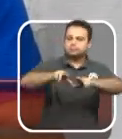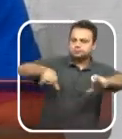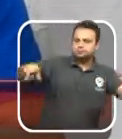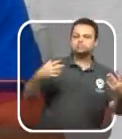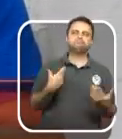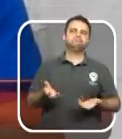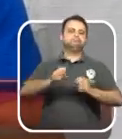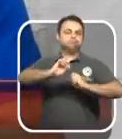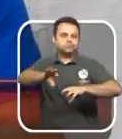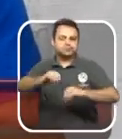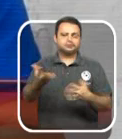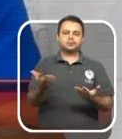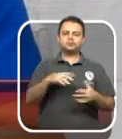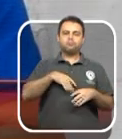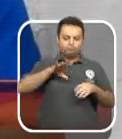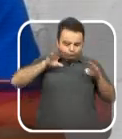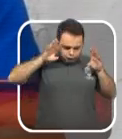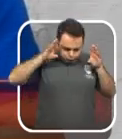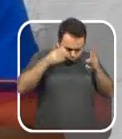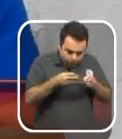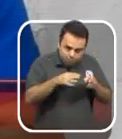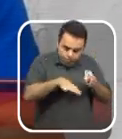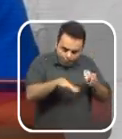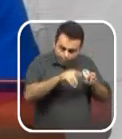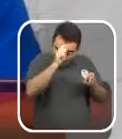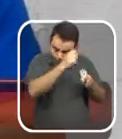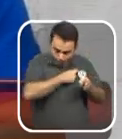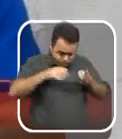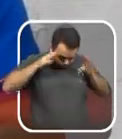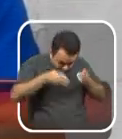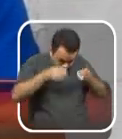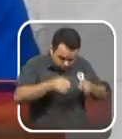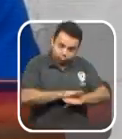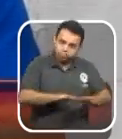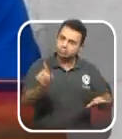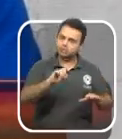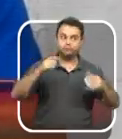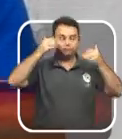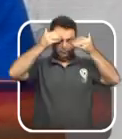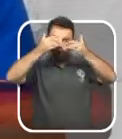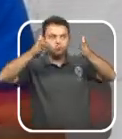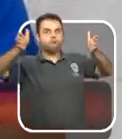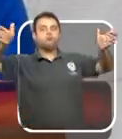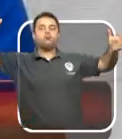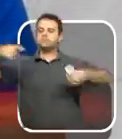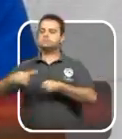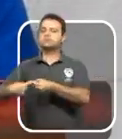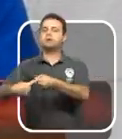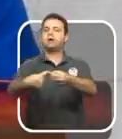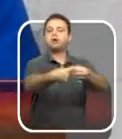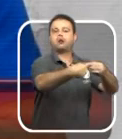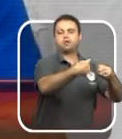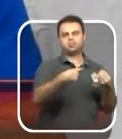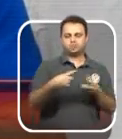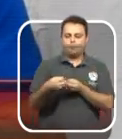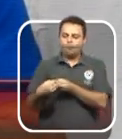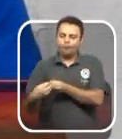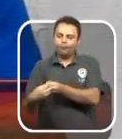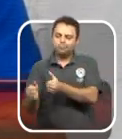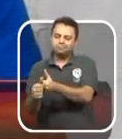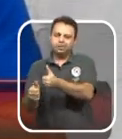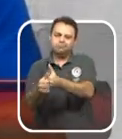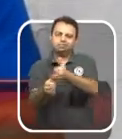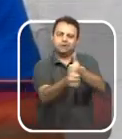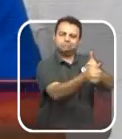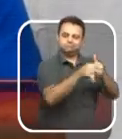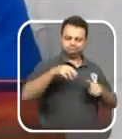realmente de forma macro, Não dá para pensar mais só Rio Preto. Nós temos hoje cidades muito próximas de Rio Preto,